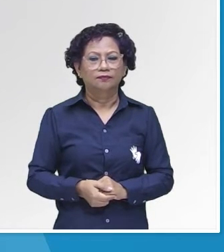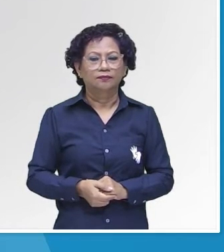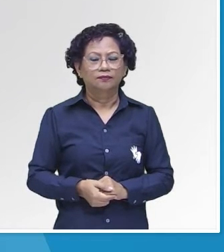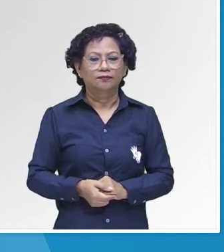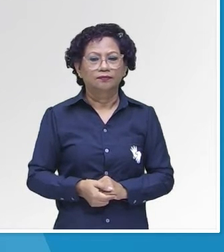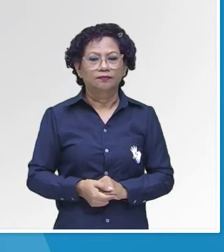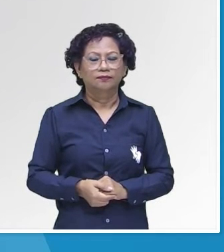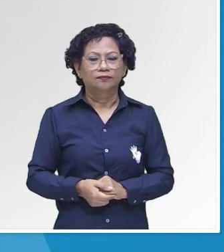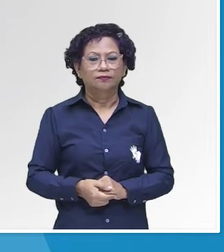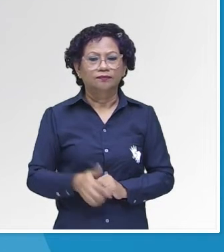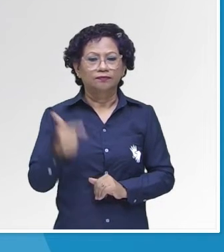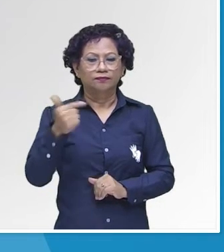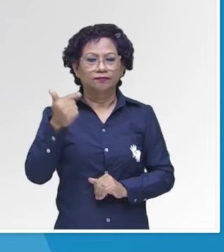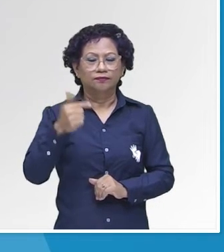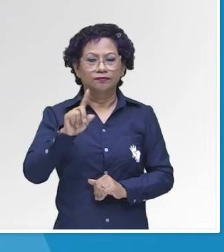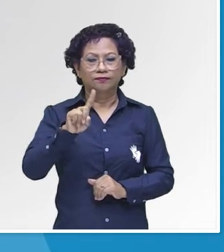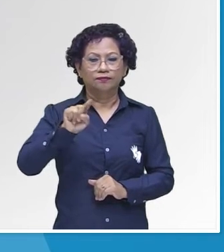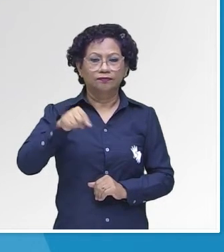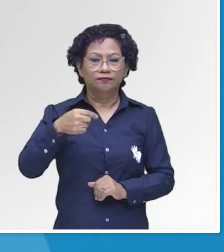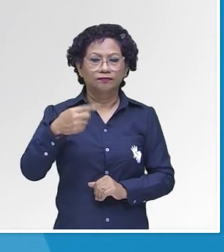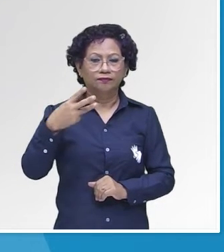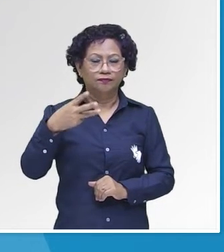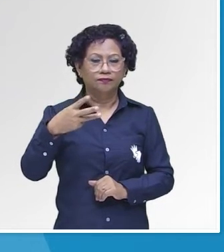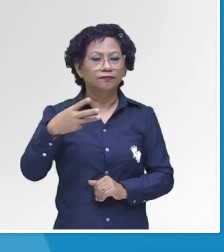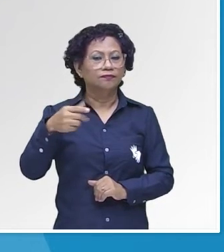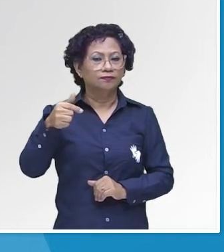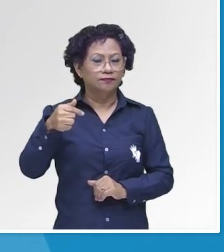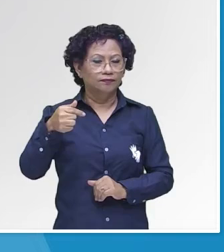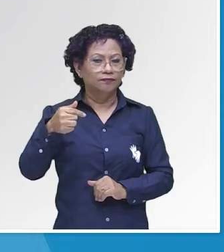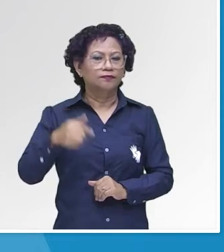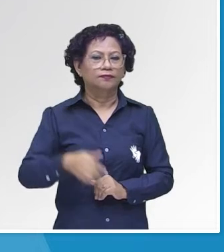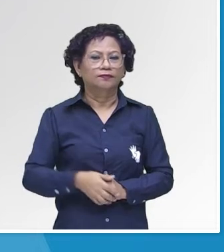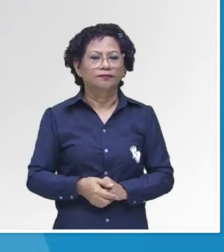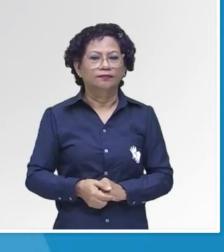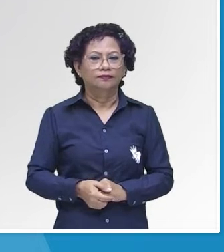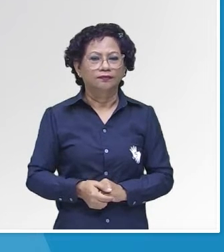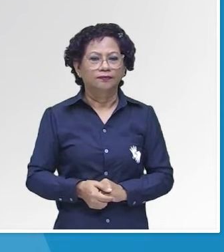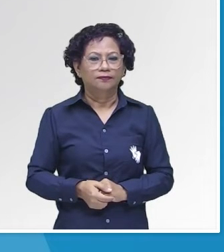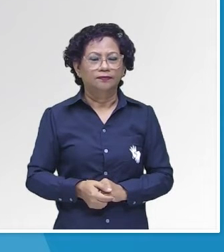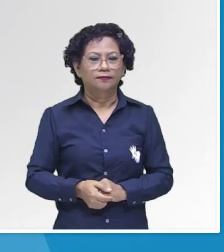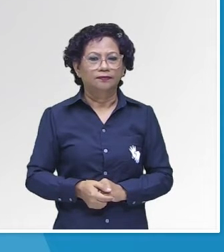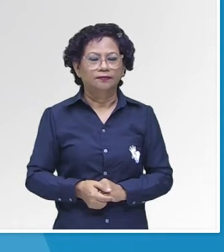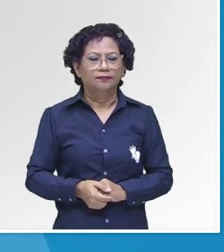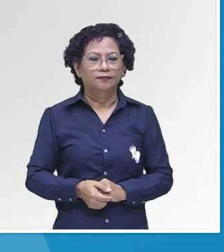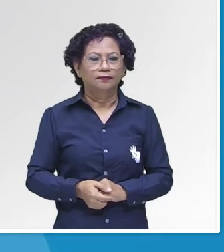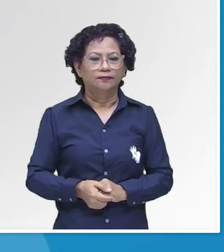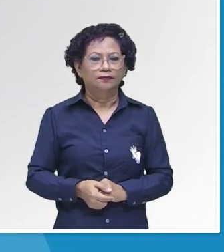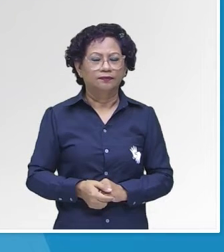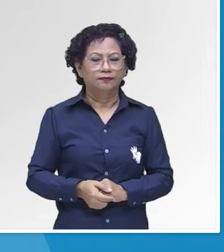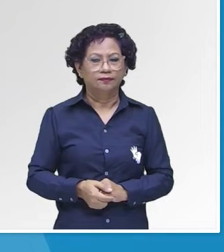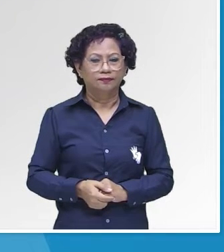do que 1,37. Então, nós podemos dizer aqui que